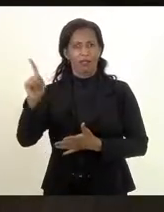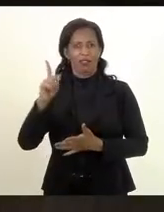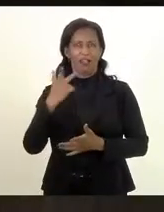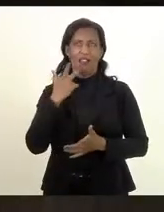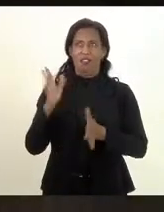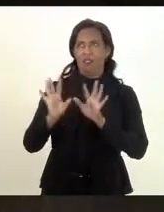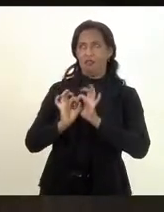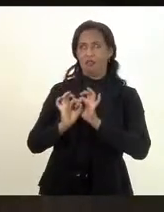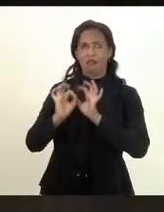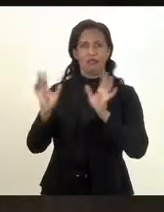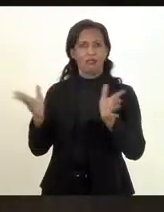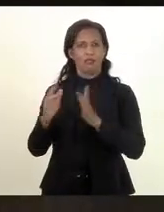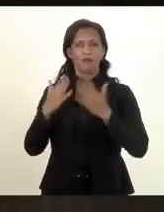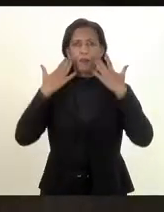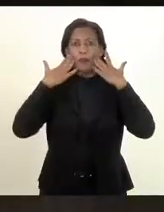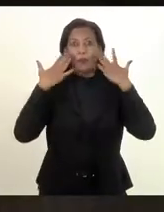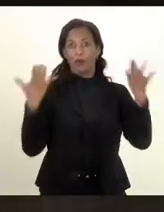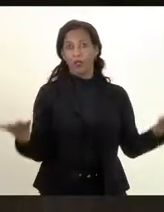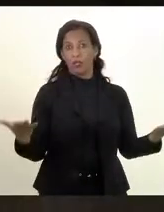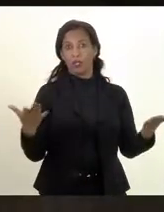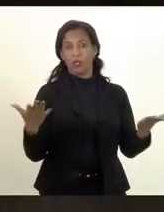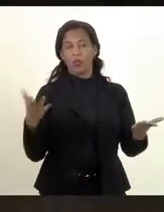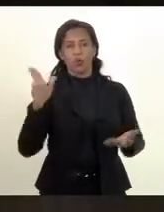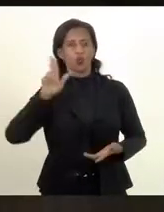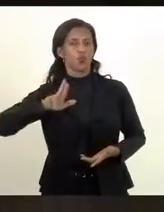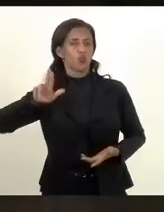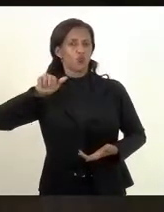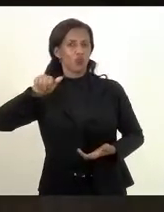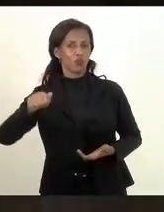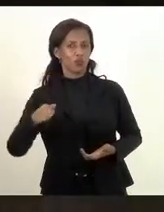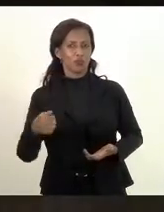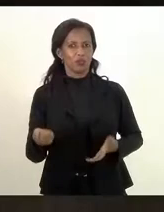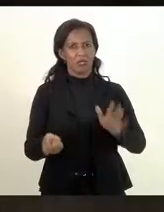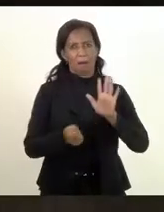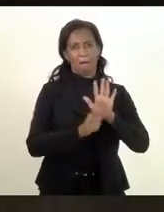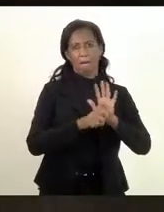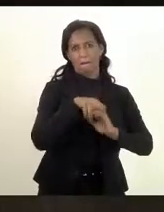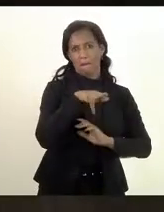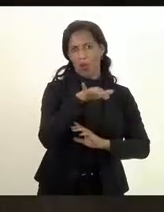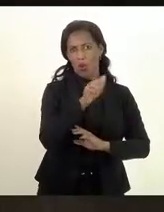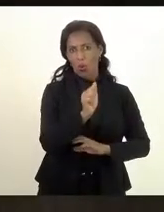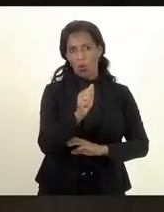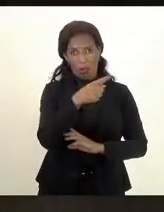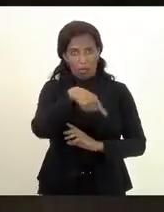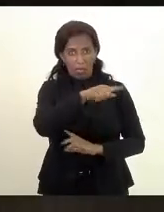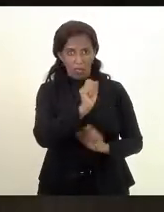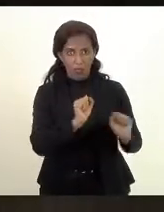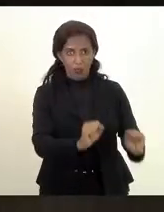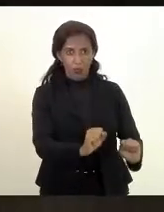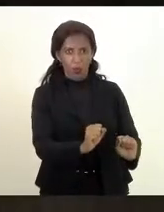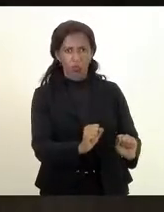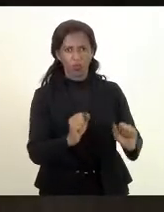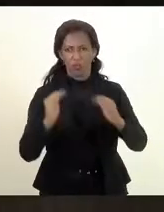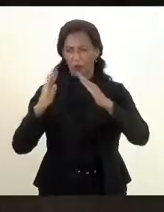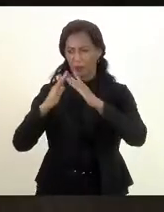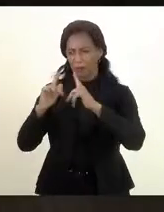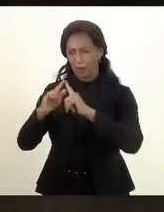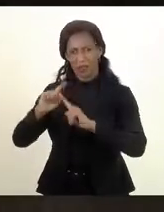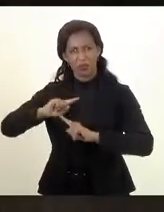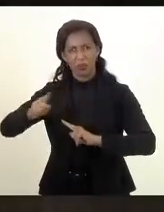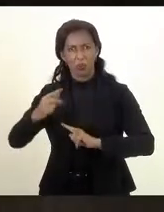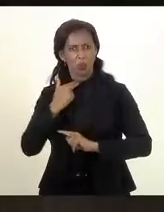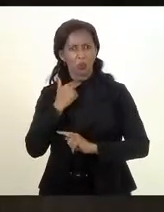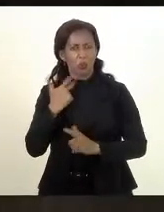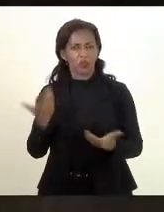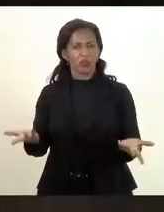livre manifestação, livre uso da maconha. Então, para esses, podem. Agora, para a igreja, não pode. É,